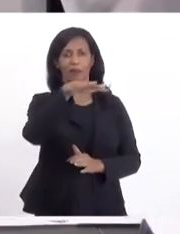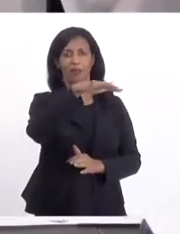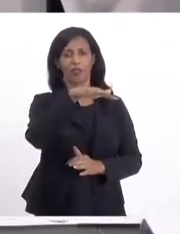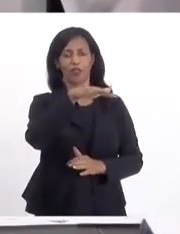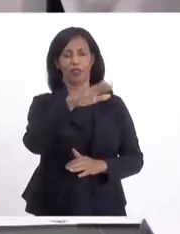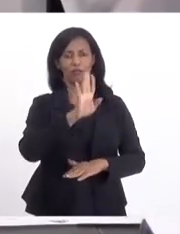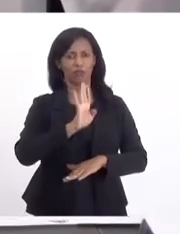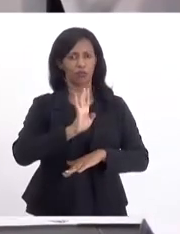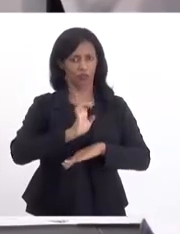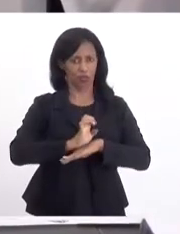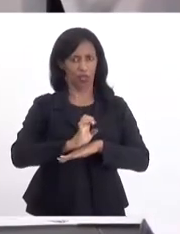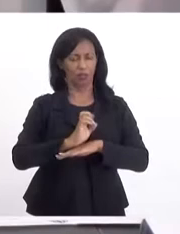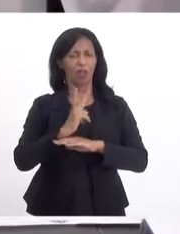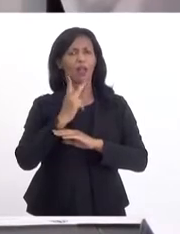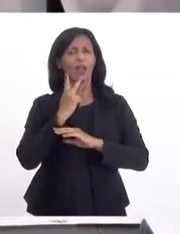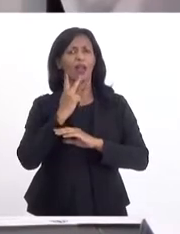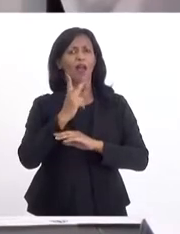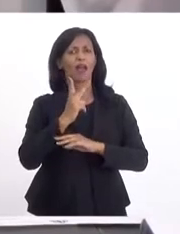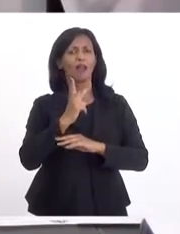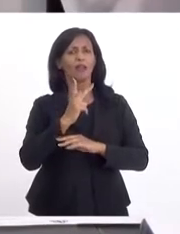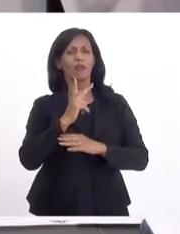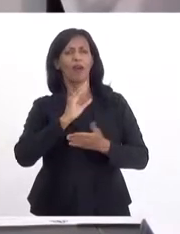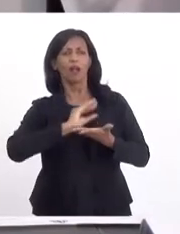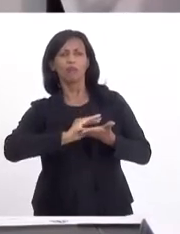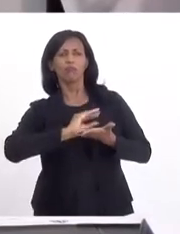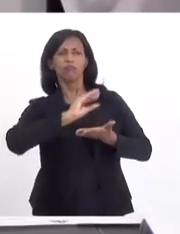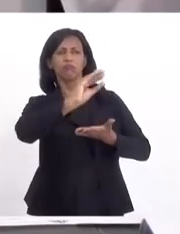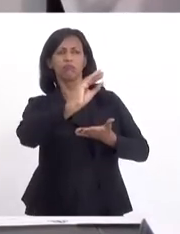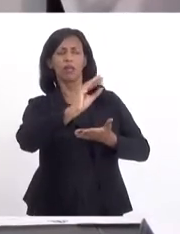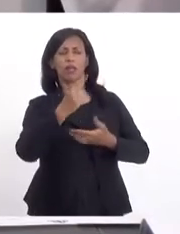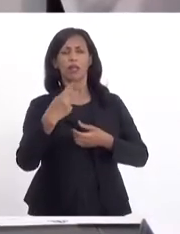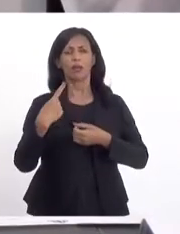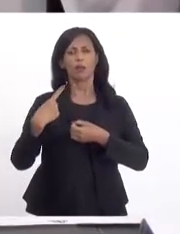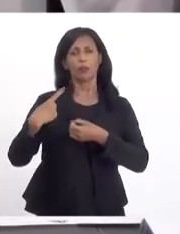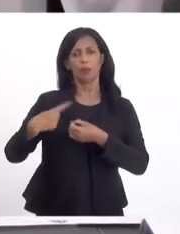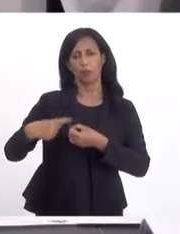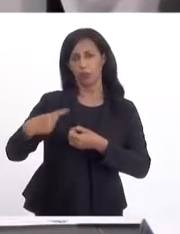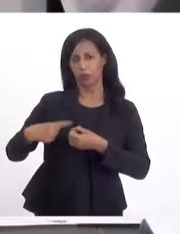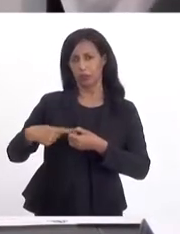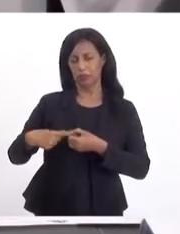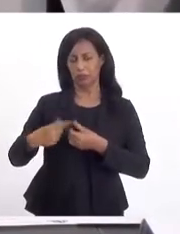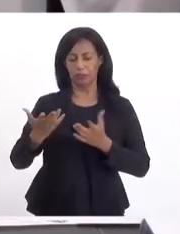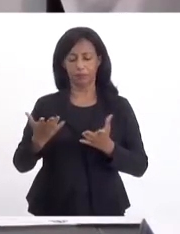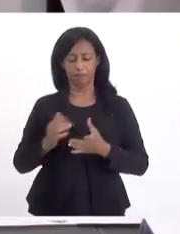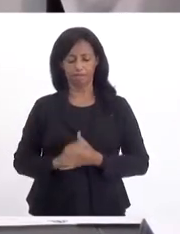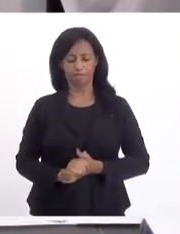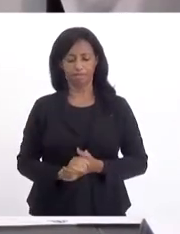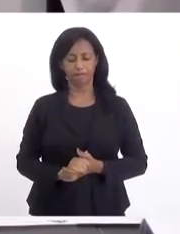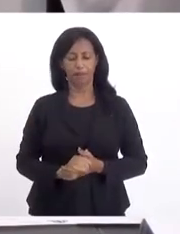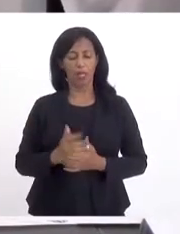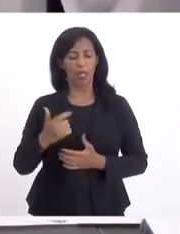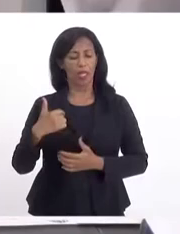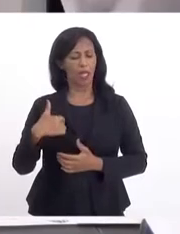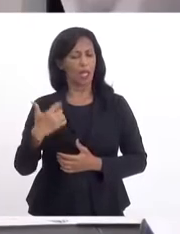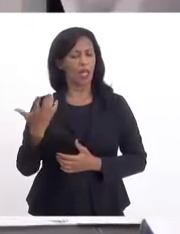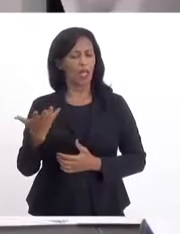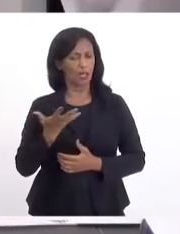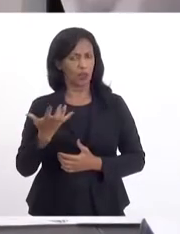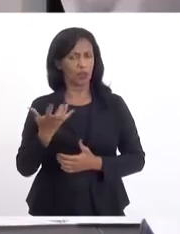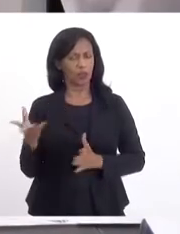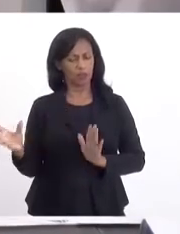Aí anuncia transferência de recursos para os municípios. Então, eu queria botar aqui, para a gente